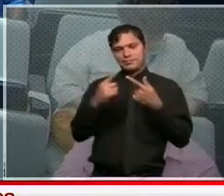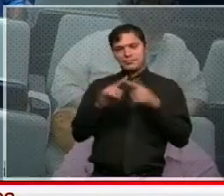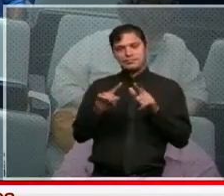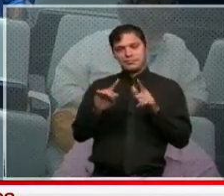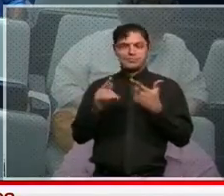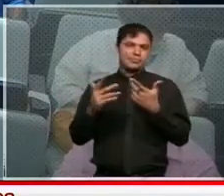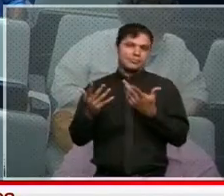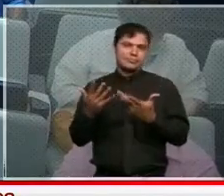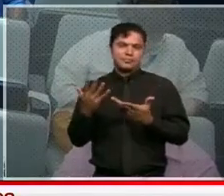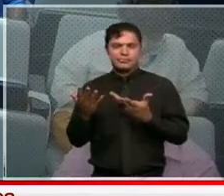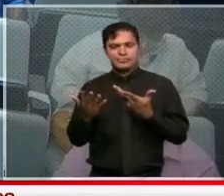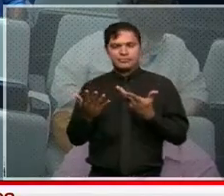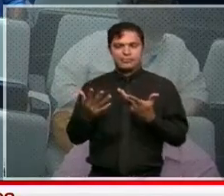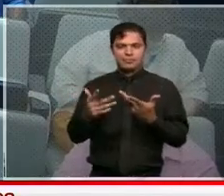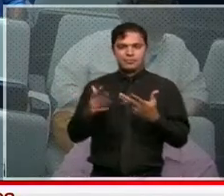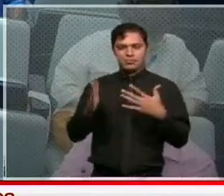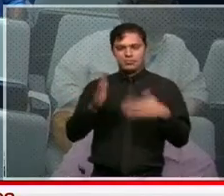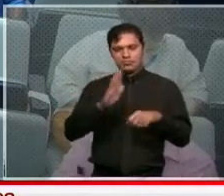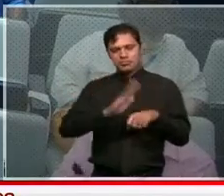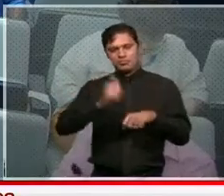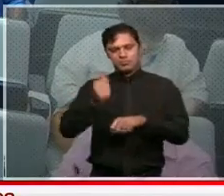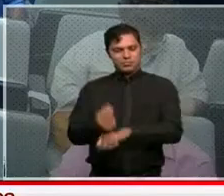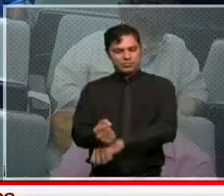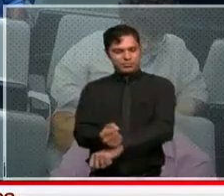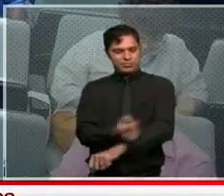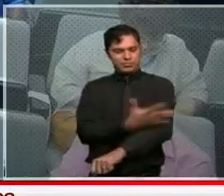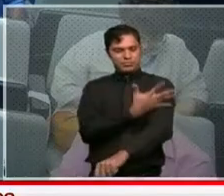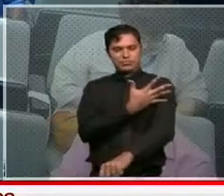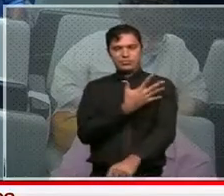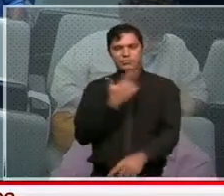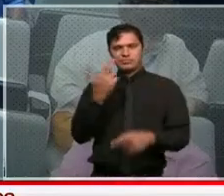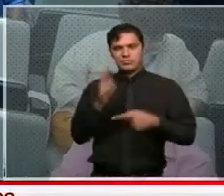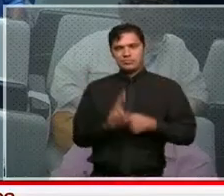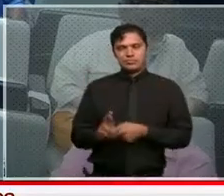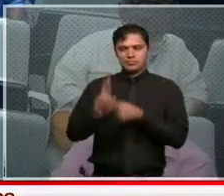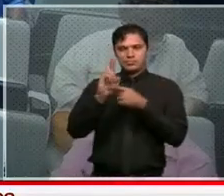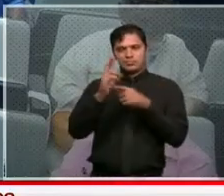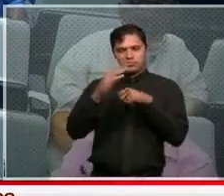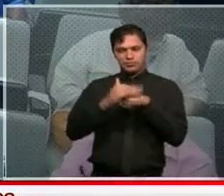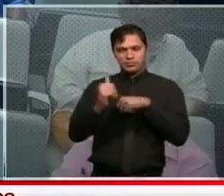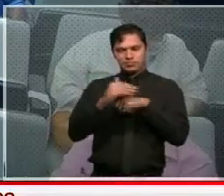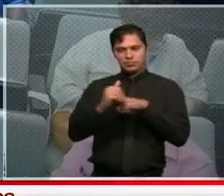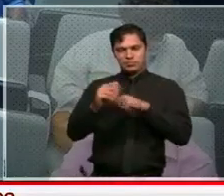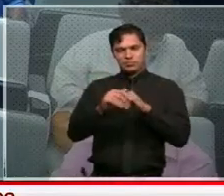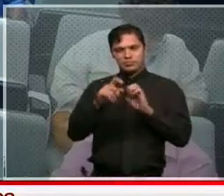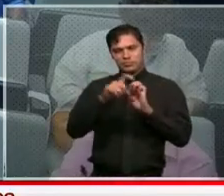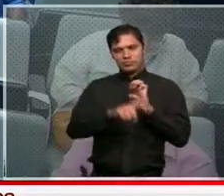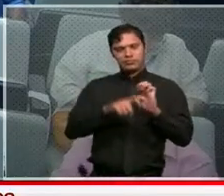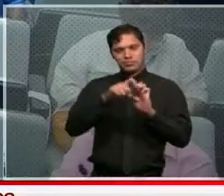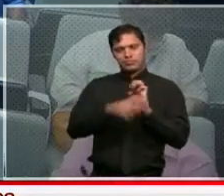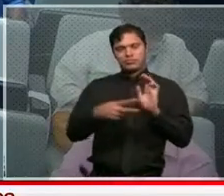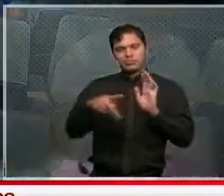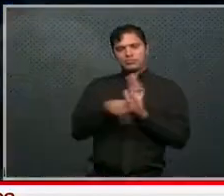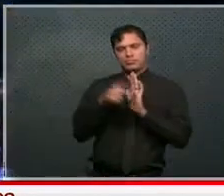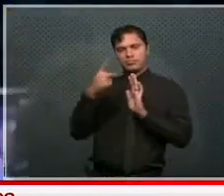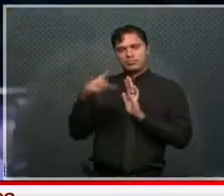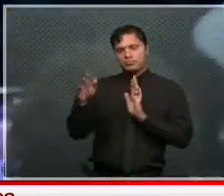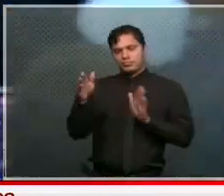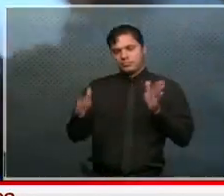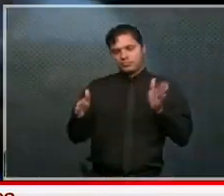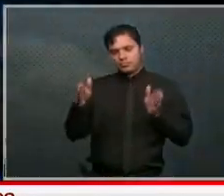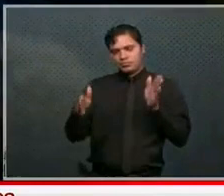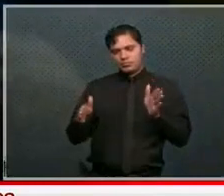de com os melhores sentimentos e que representam o carinho que há Embrapa tem pelo seu mandato